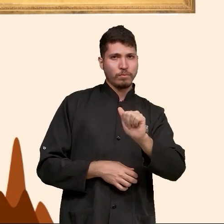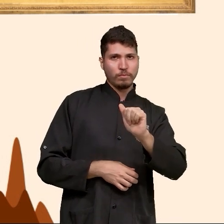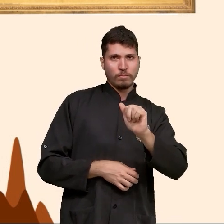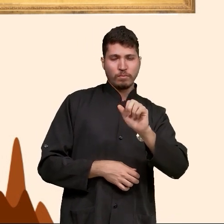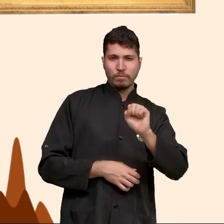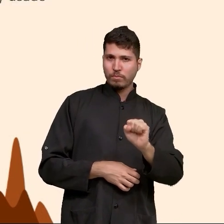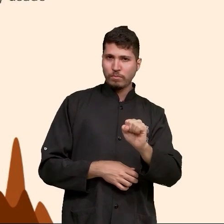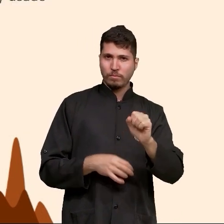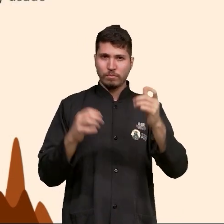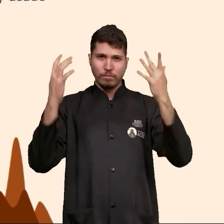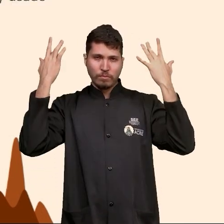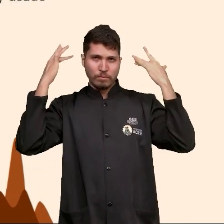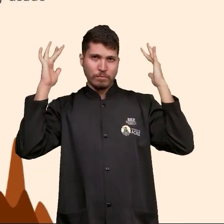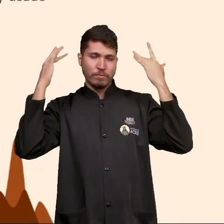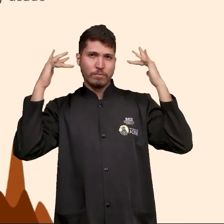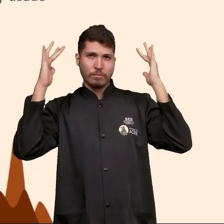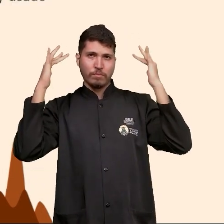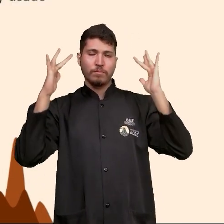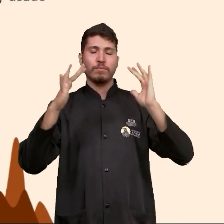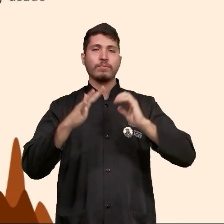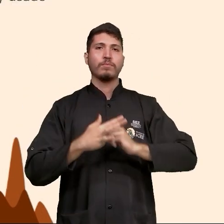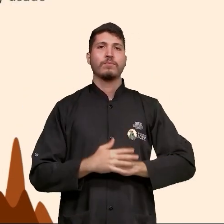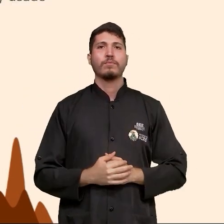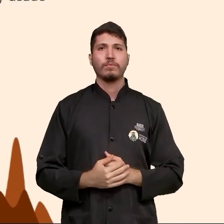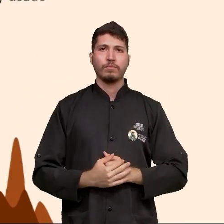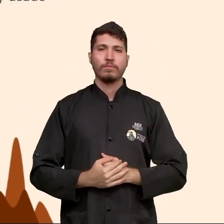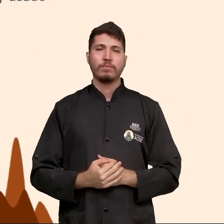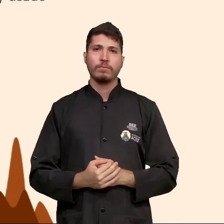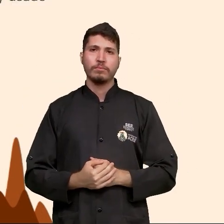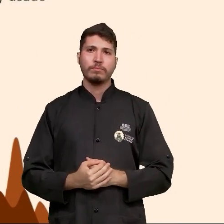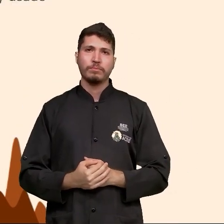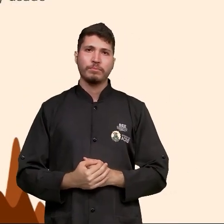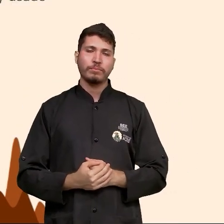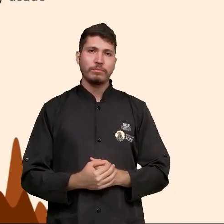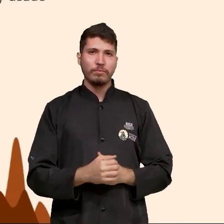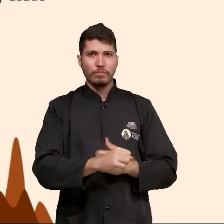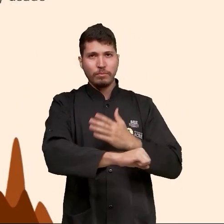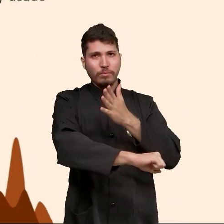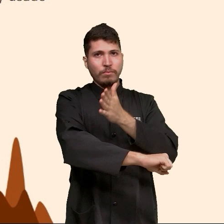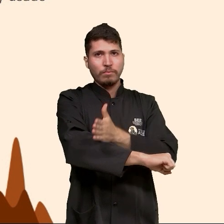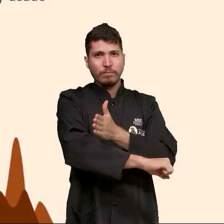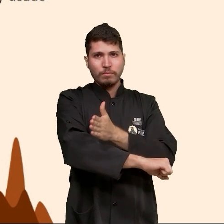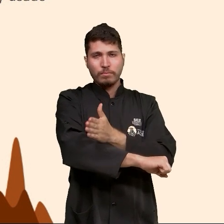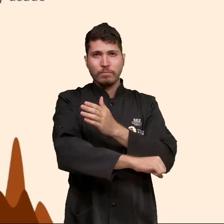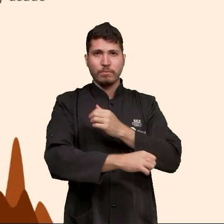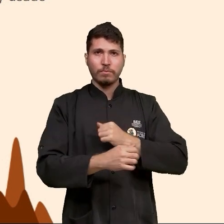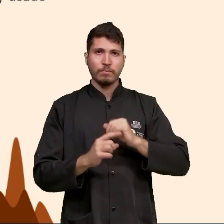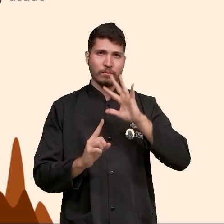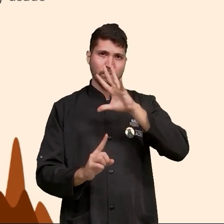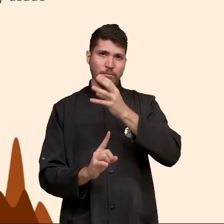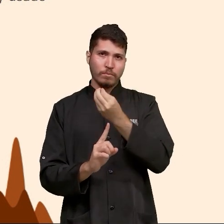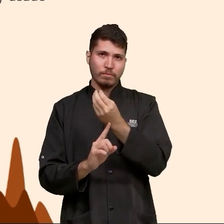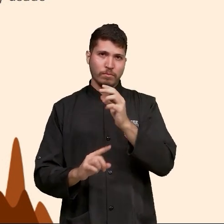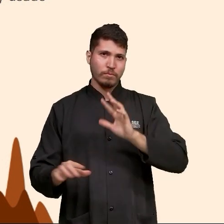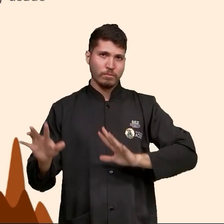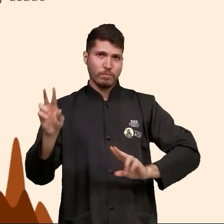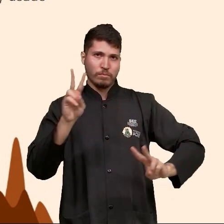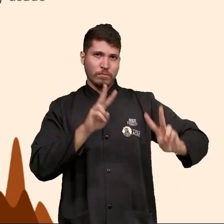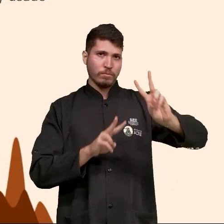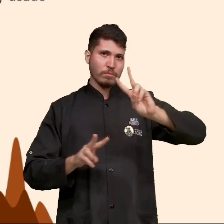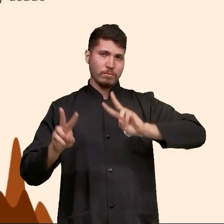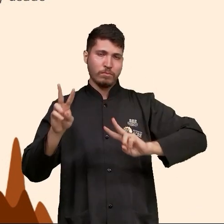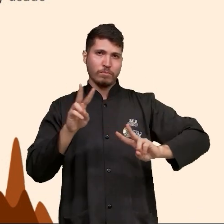atividades logo daqui a pouco, logo em seguida, tá? Na Idade Média, as artes visuais ela